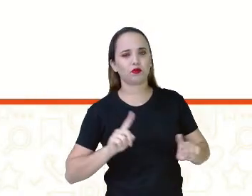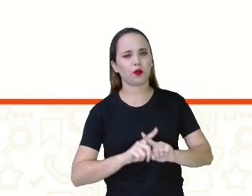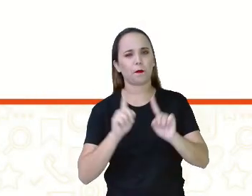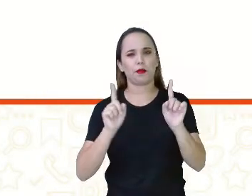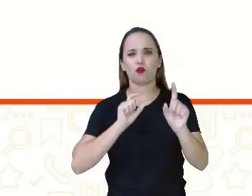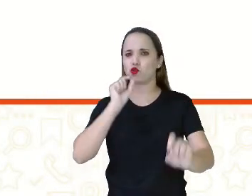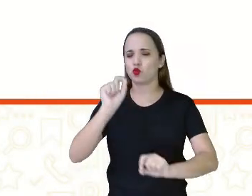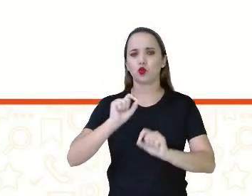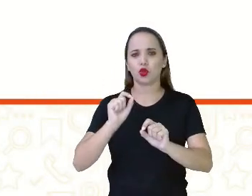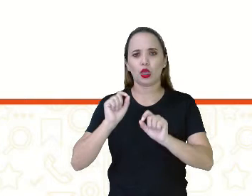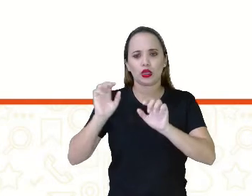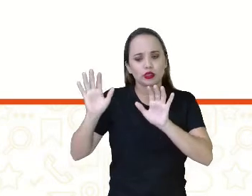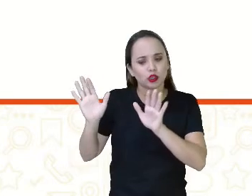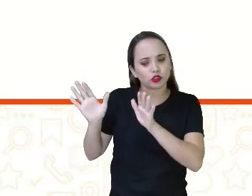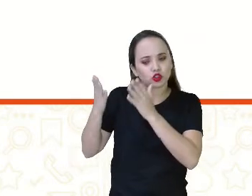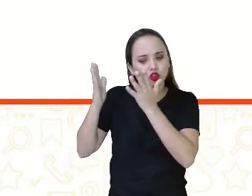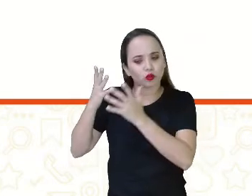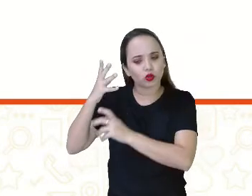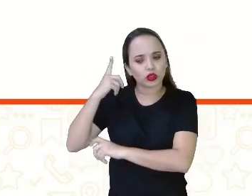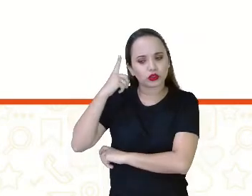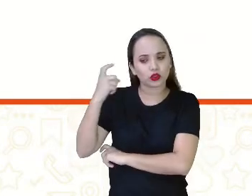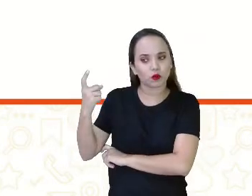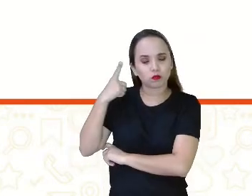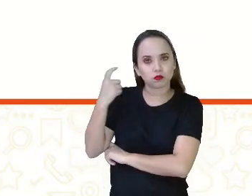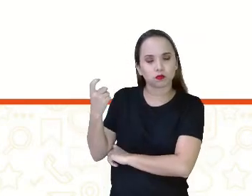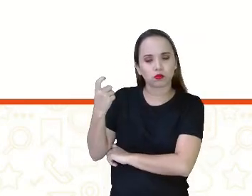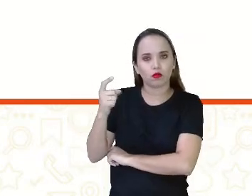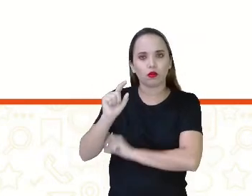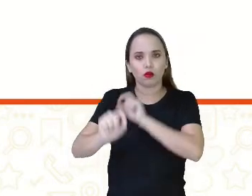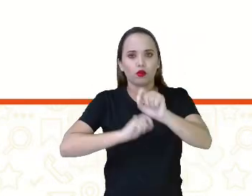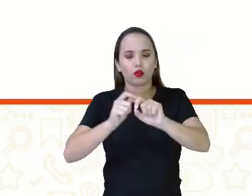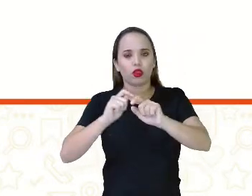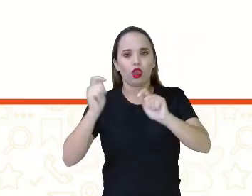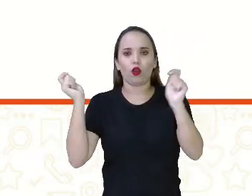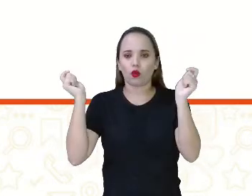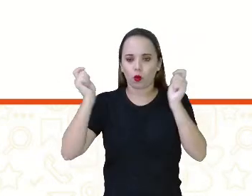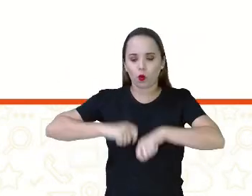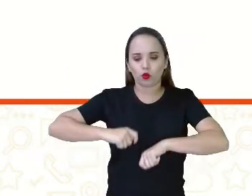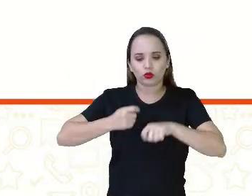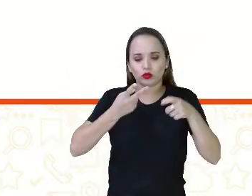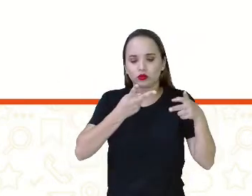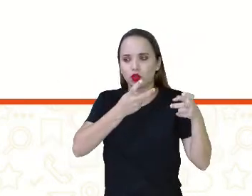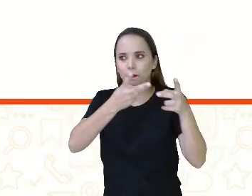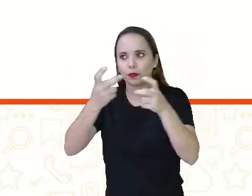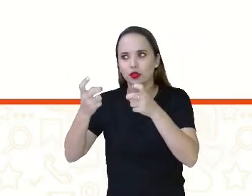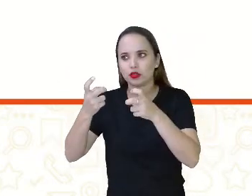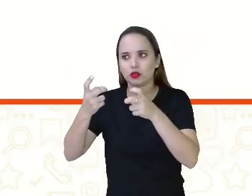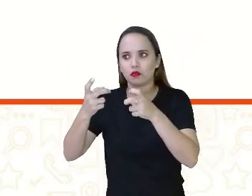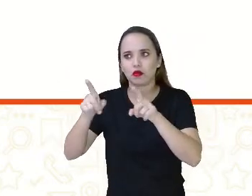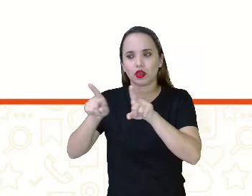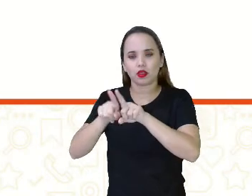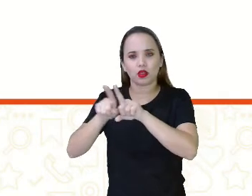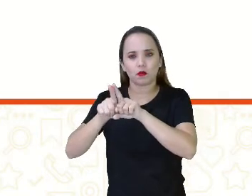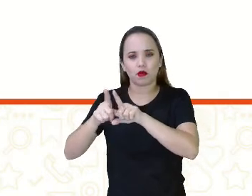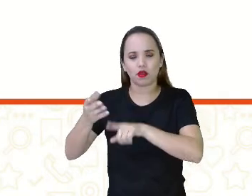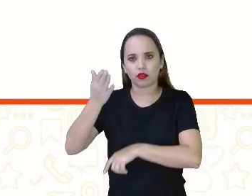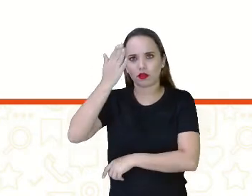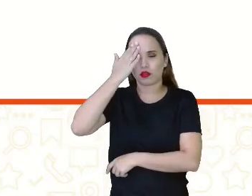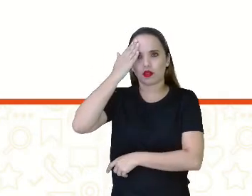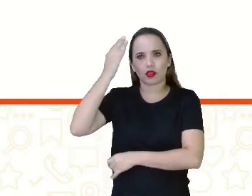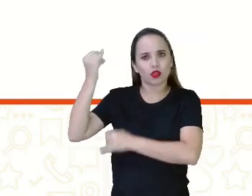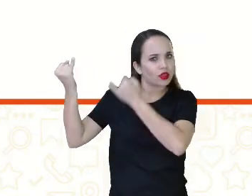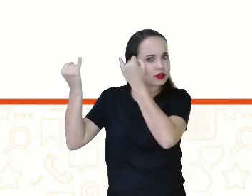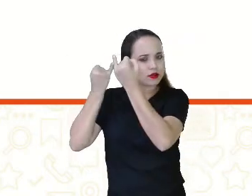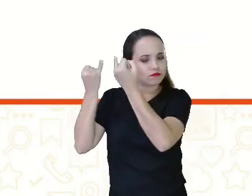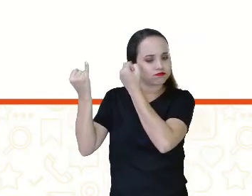a estimulação auditiva? Seria a capacidade para perceber e interpretar informações que